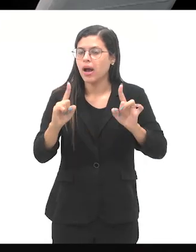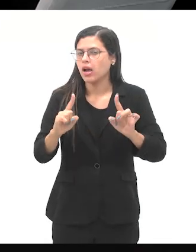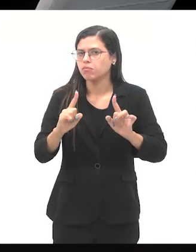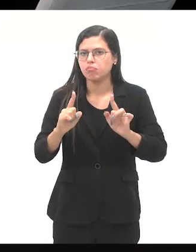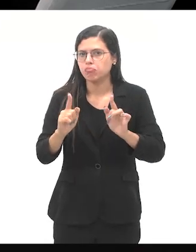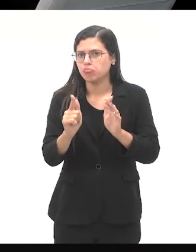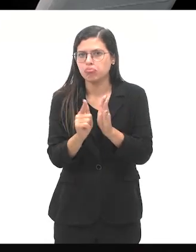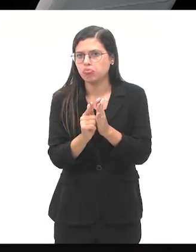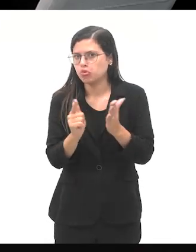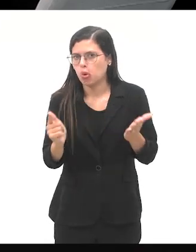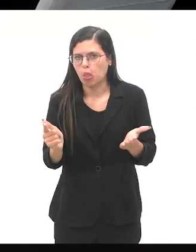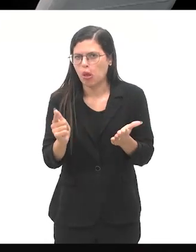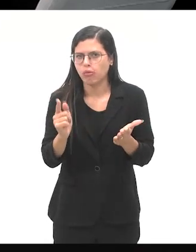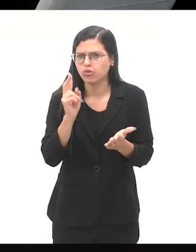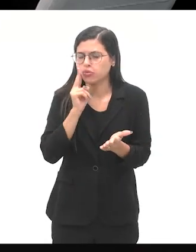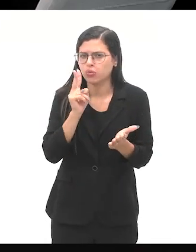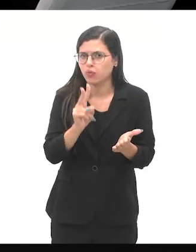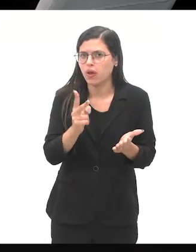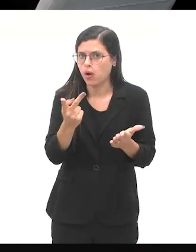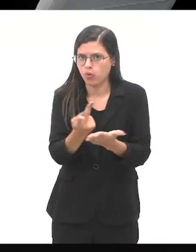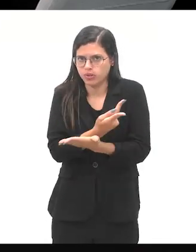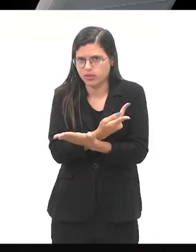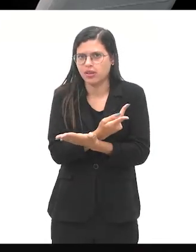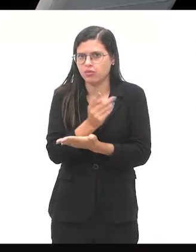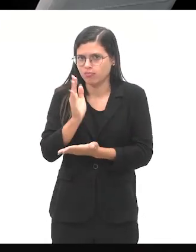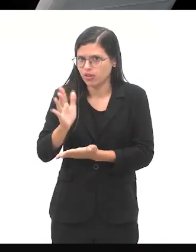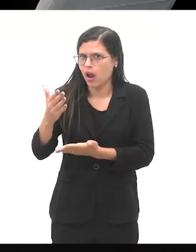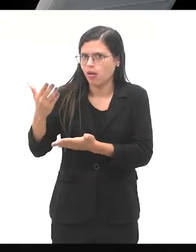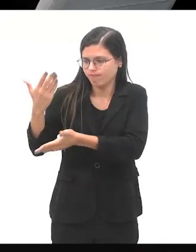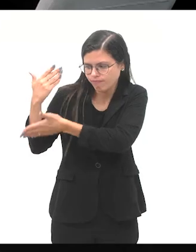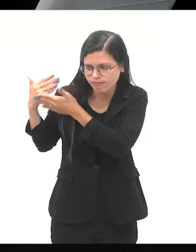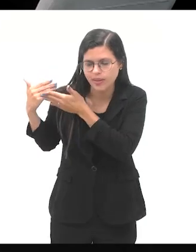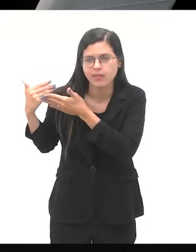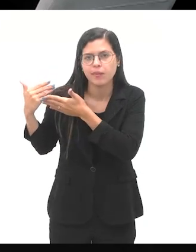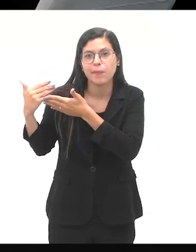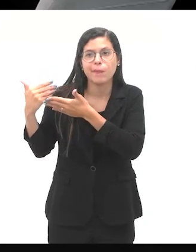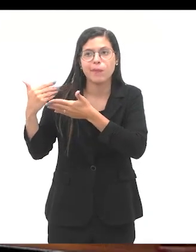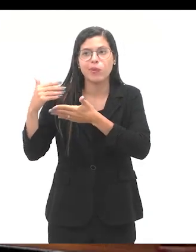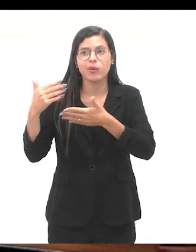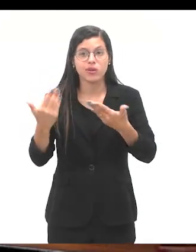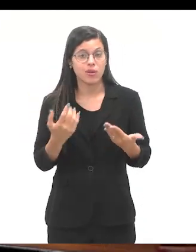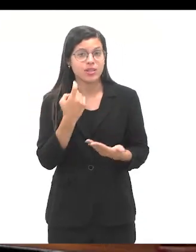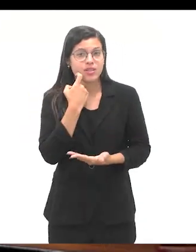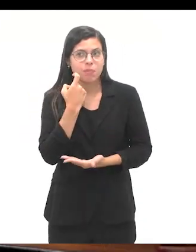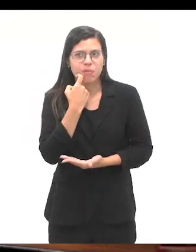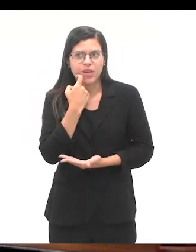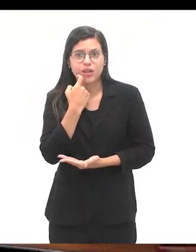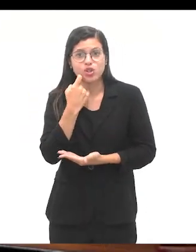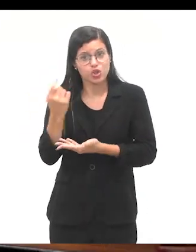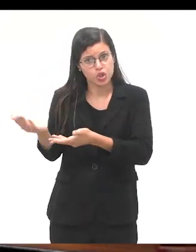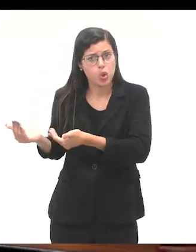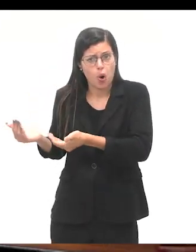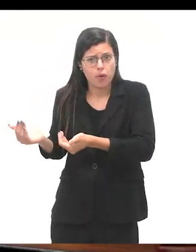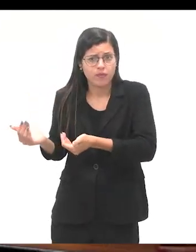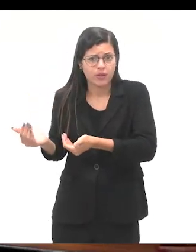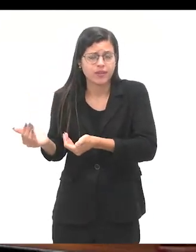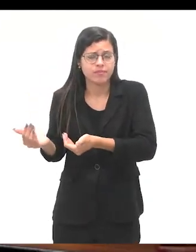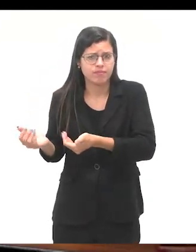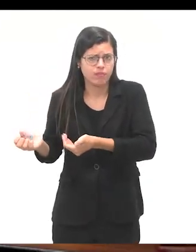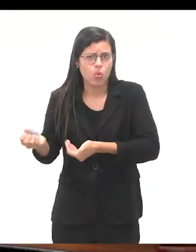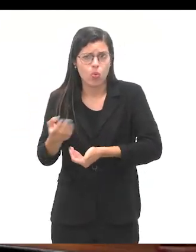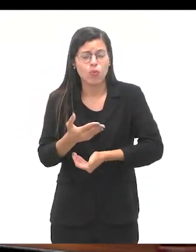desse peixe em jornais, só vê em histórias assim, né. Então, esse peixe jovem, que é um peixe jovem, esse que a gente